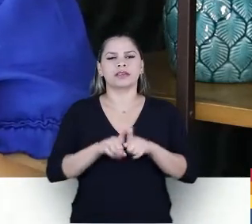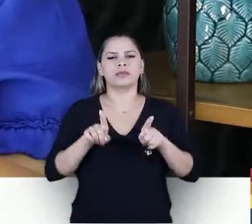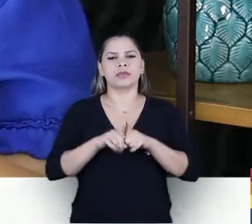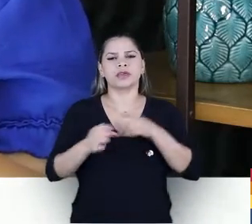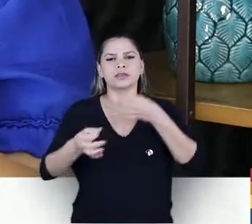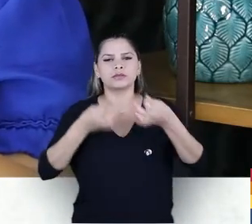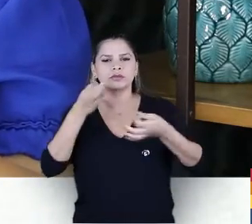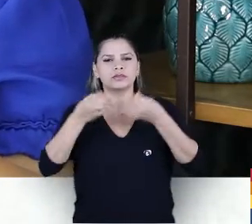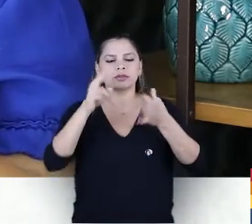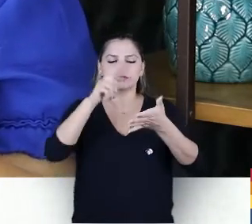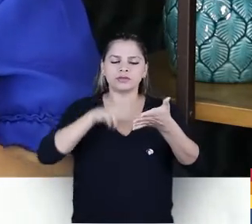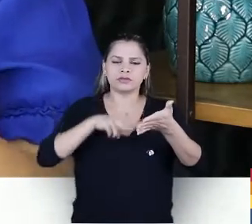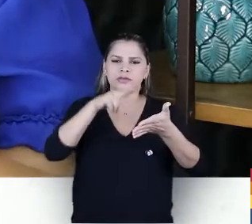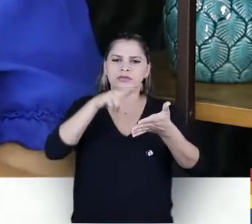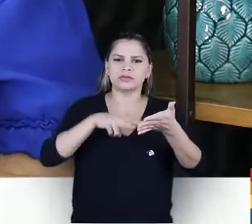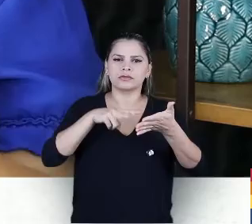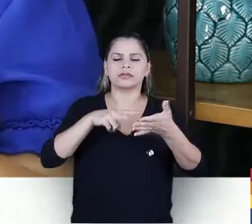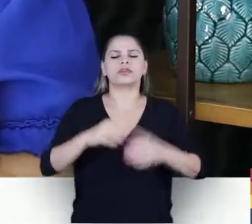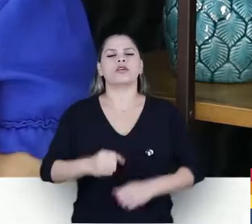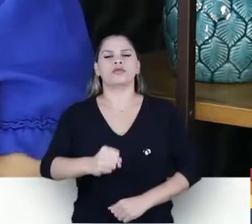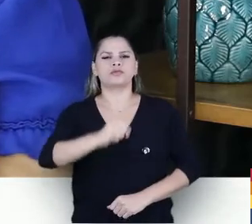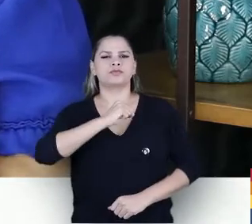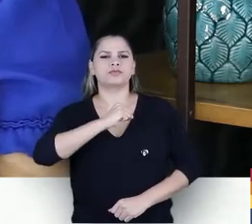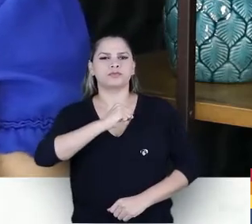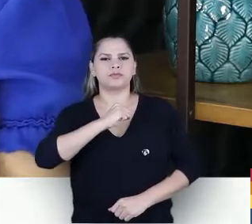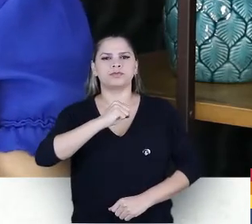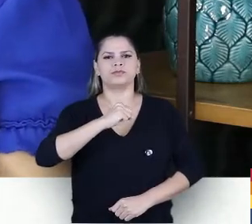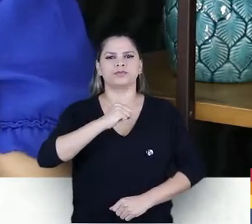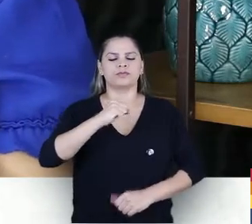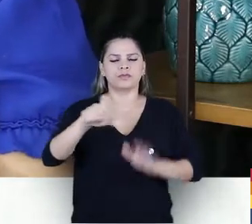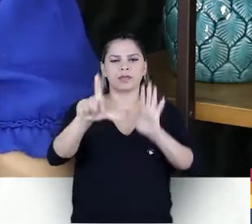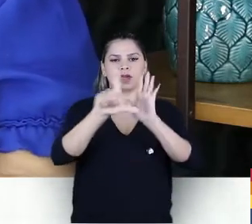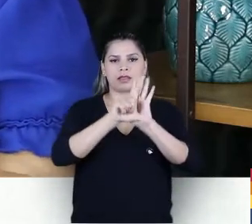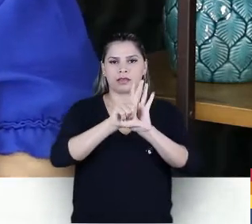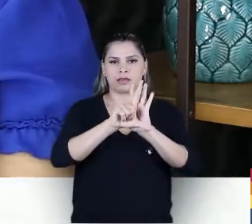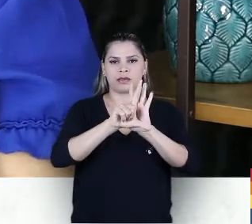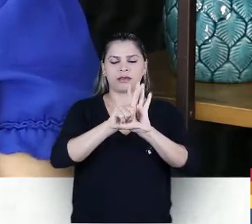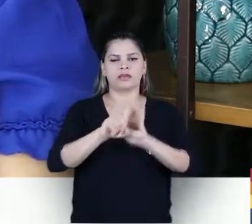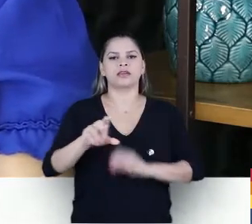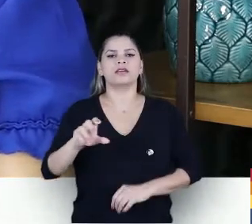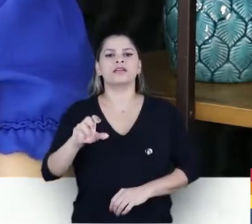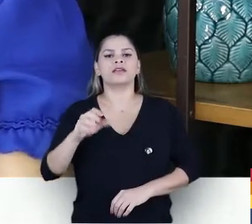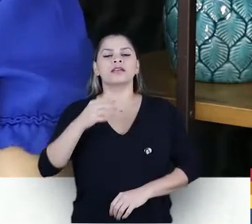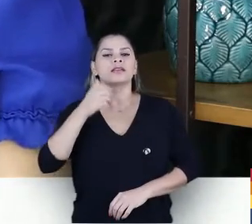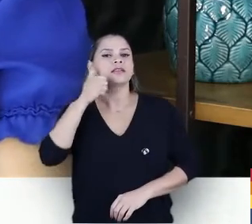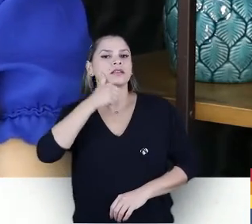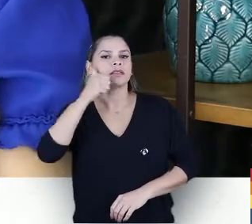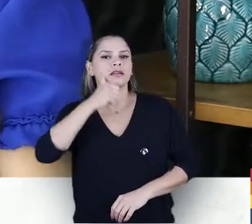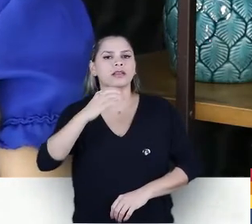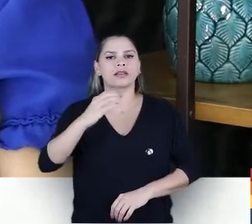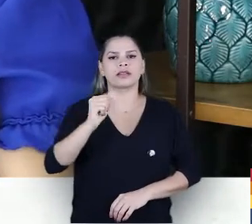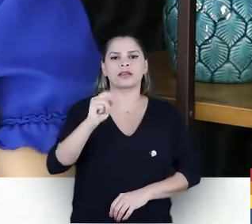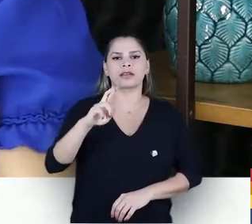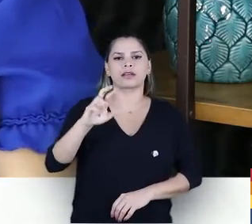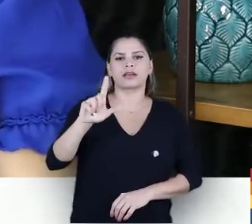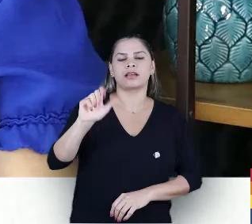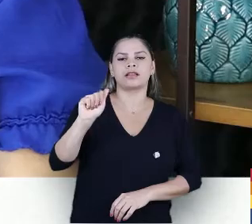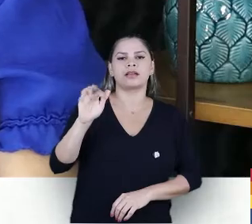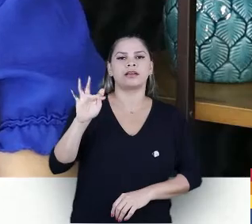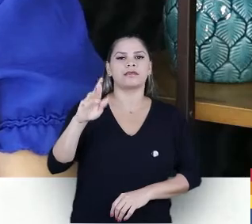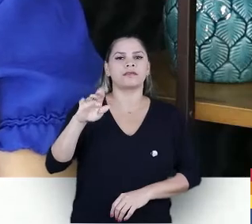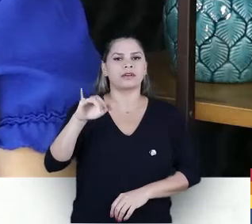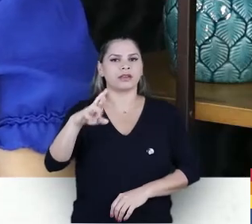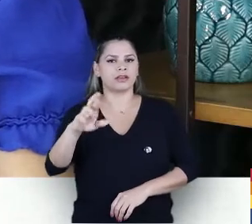que os alunos vão fazer discussões sobre a influência do reggae no Maranhão. São só